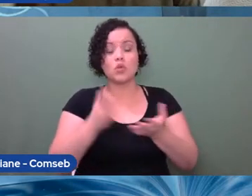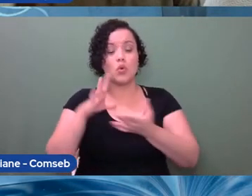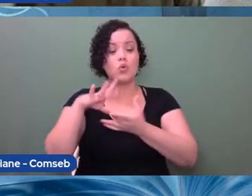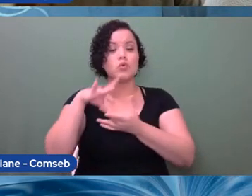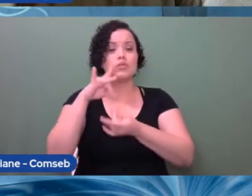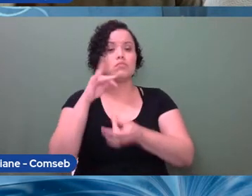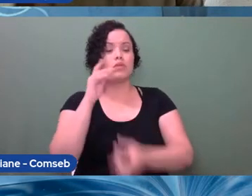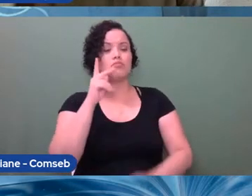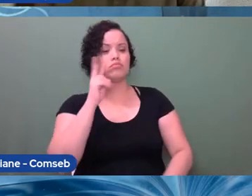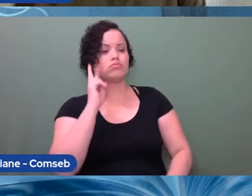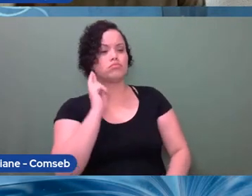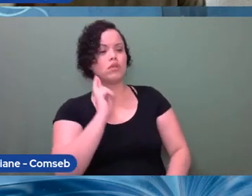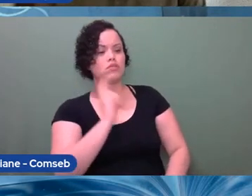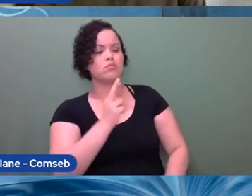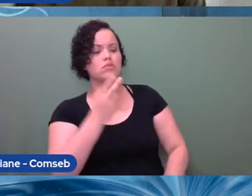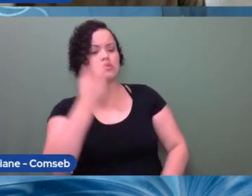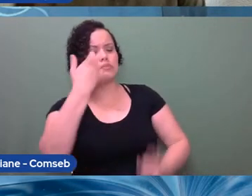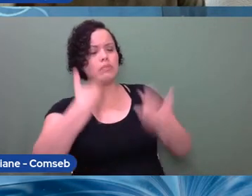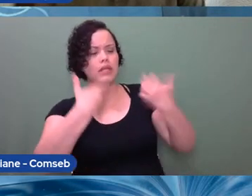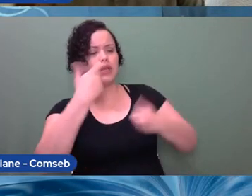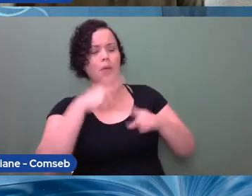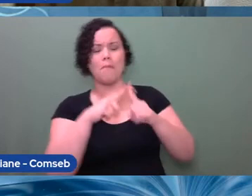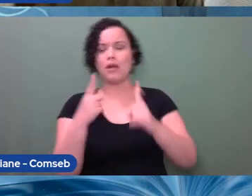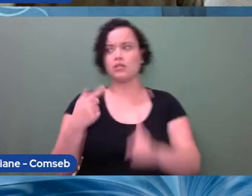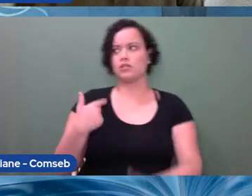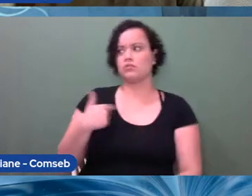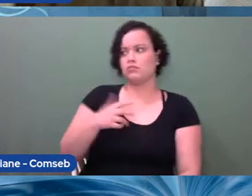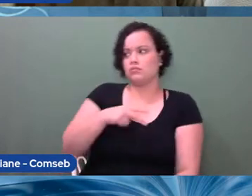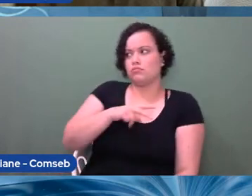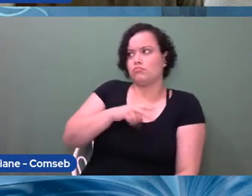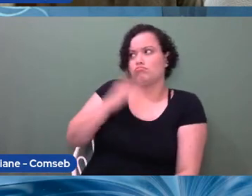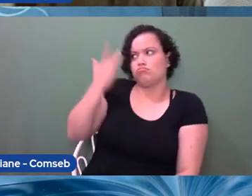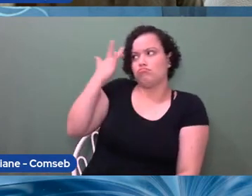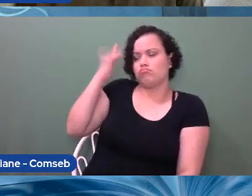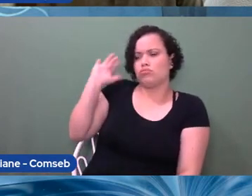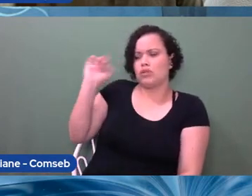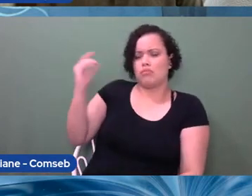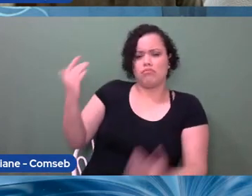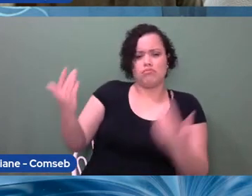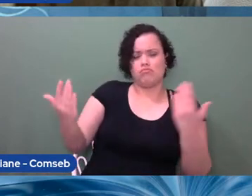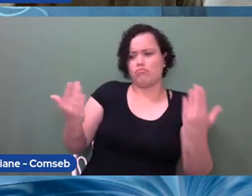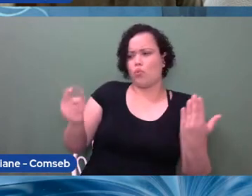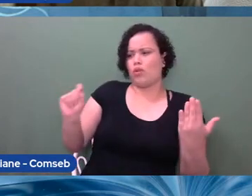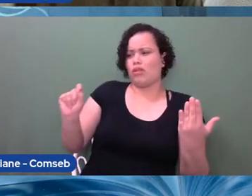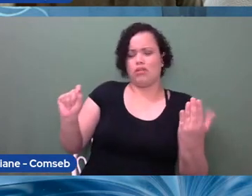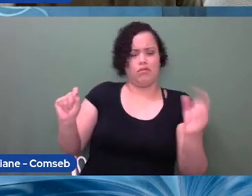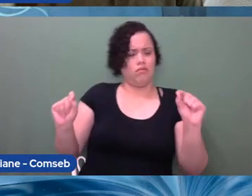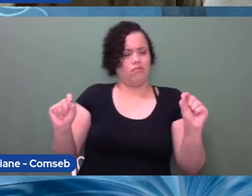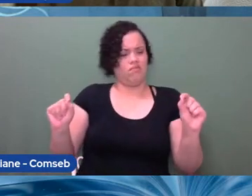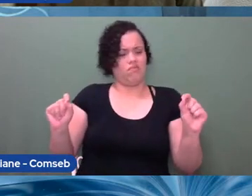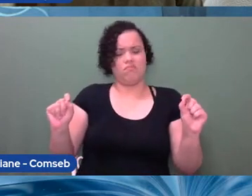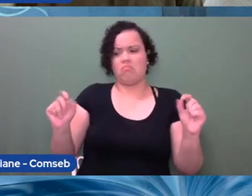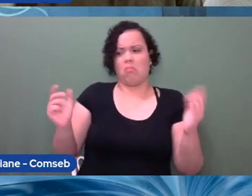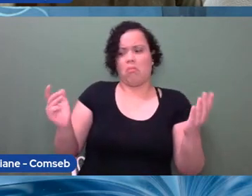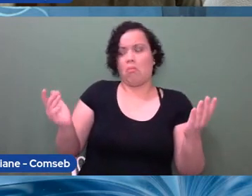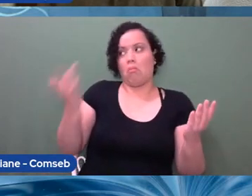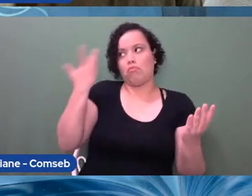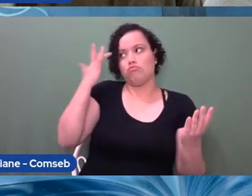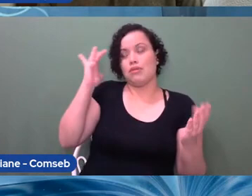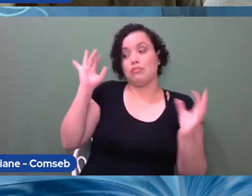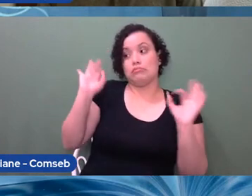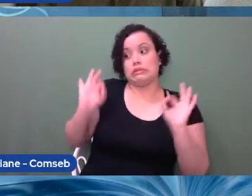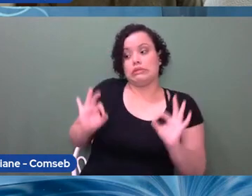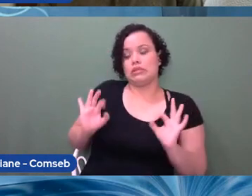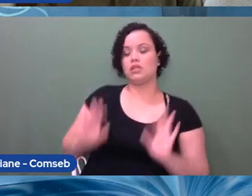a respeito disso para nós, mas nós não sabemos, na intimidade, o que é uma coisa e o que é outra. Então, na